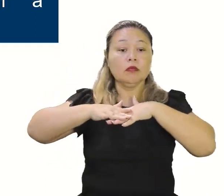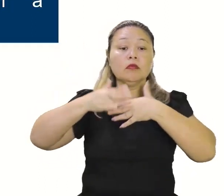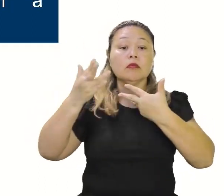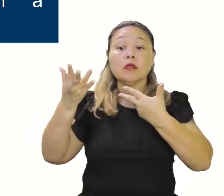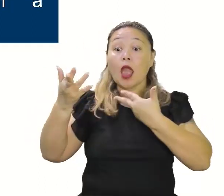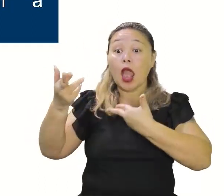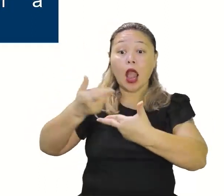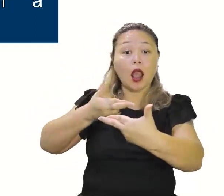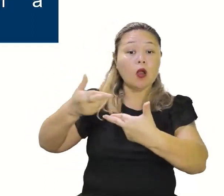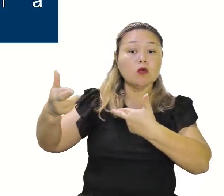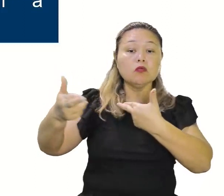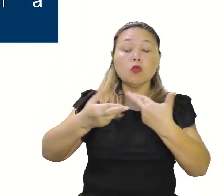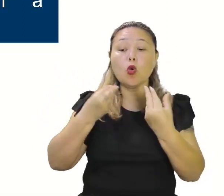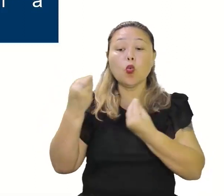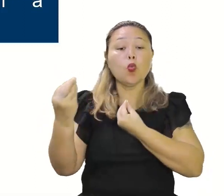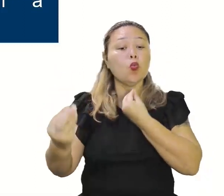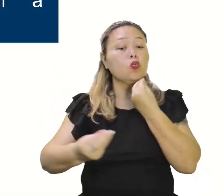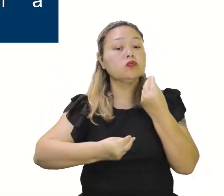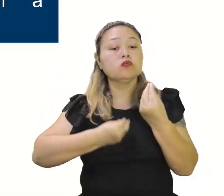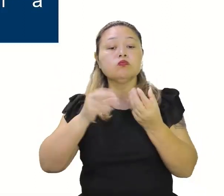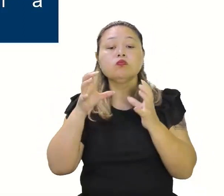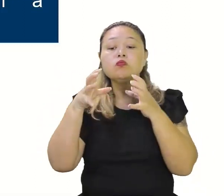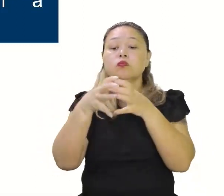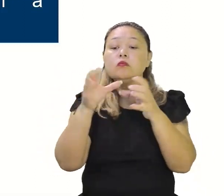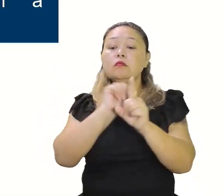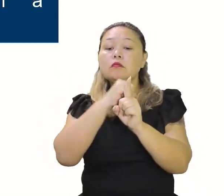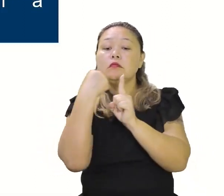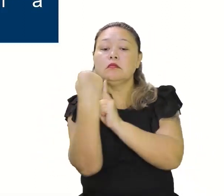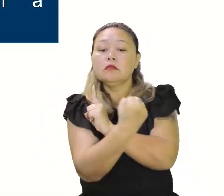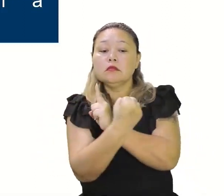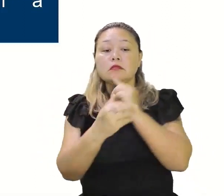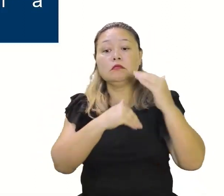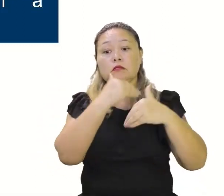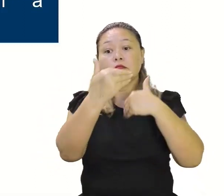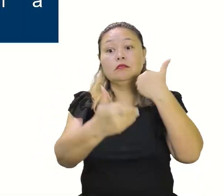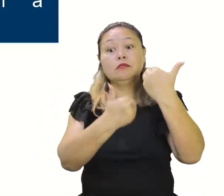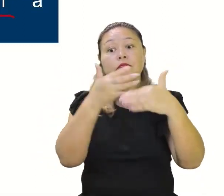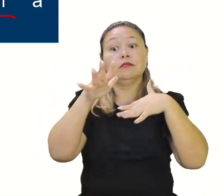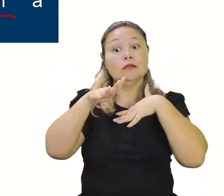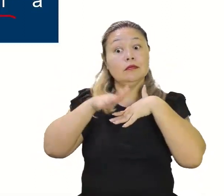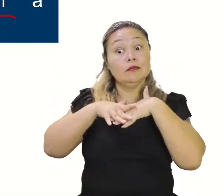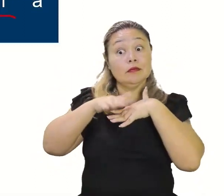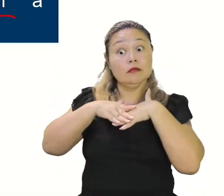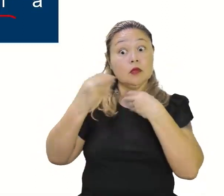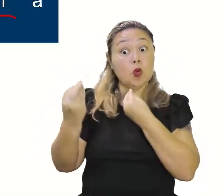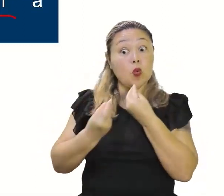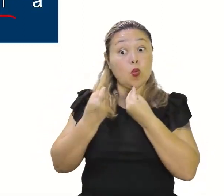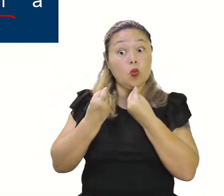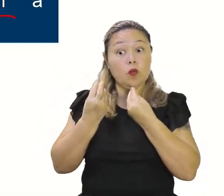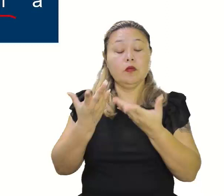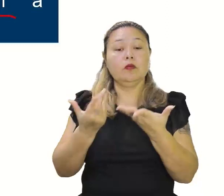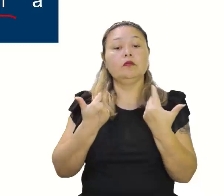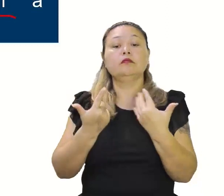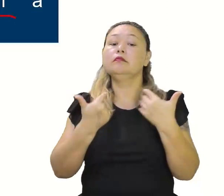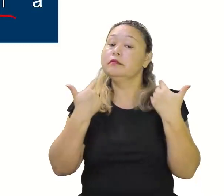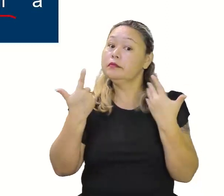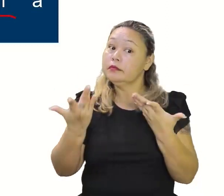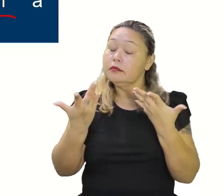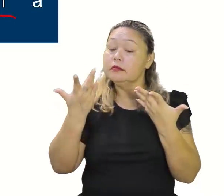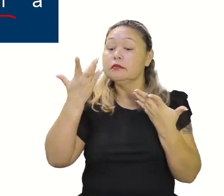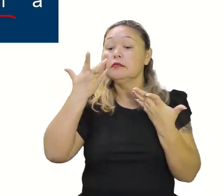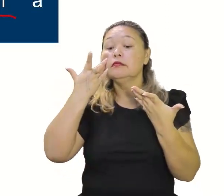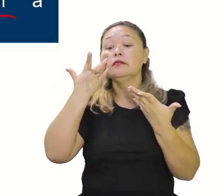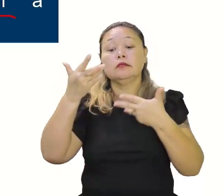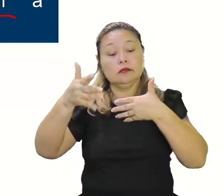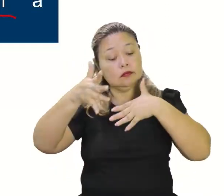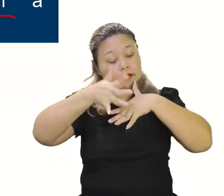suas relações com o modo com que grupos sociais desenvolvem a matemática. Então a matemática